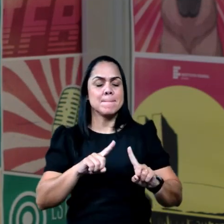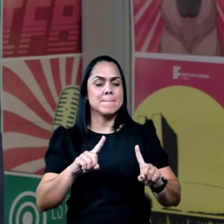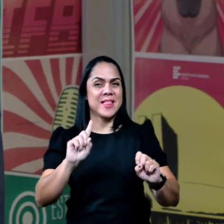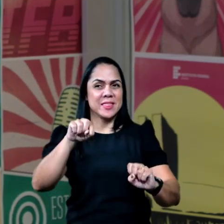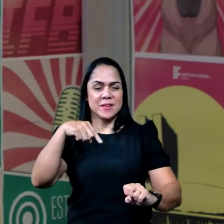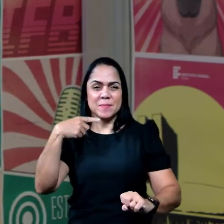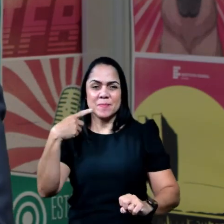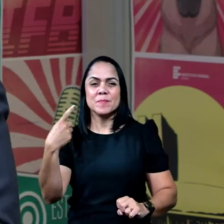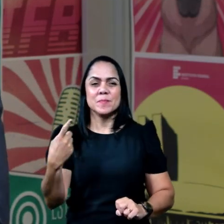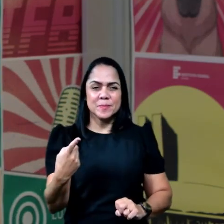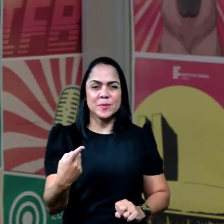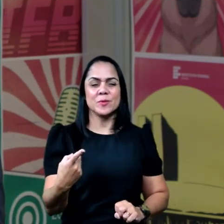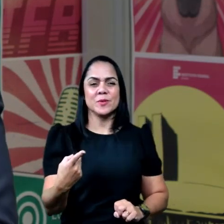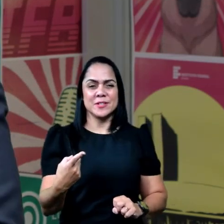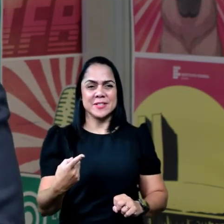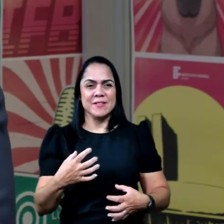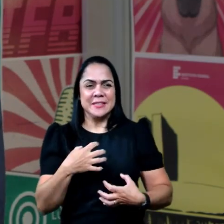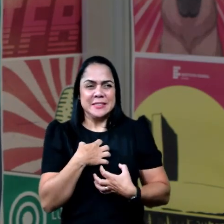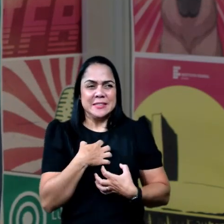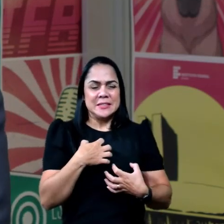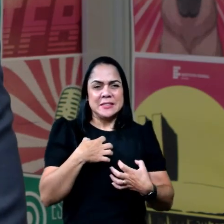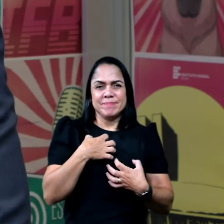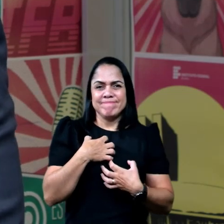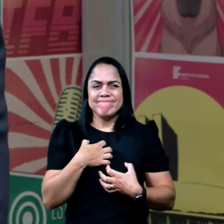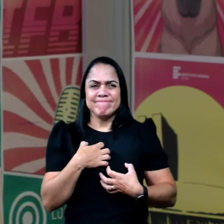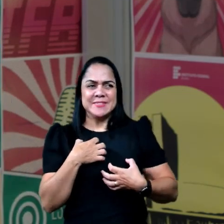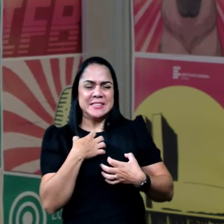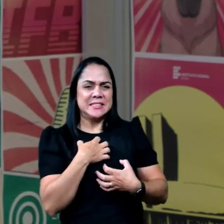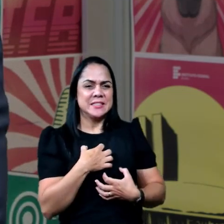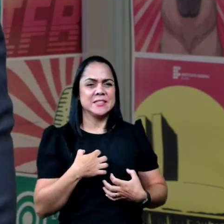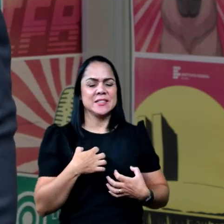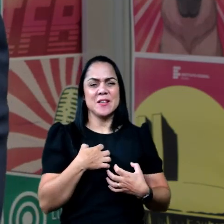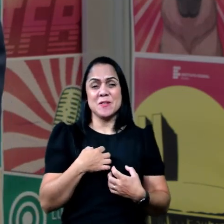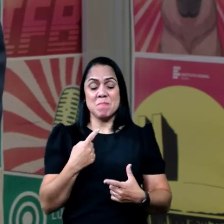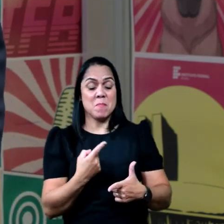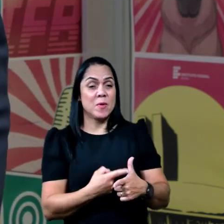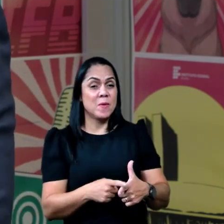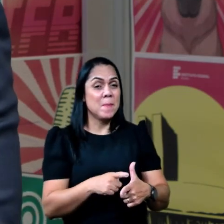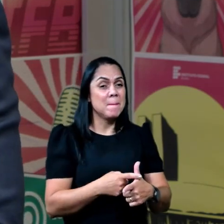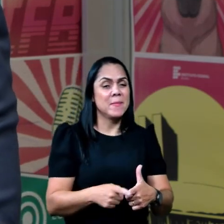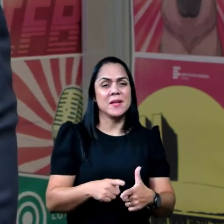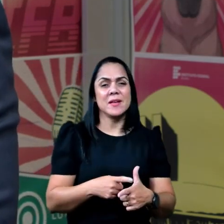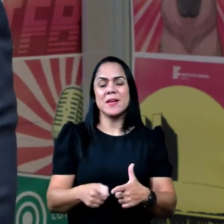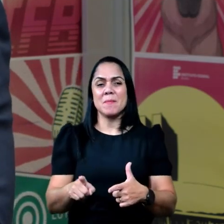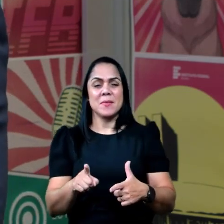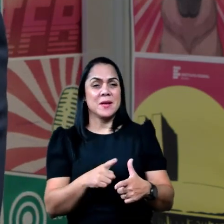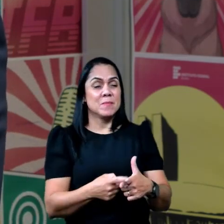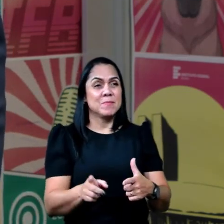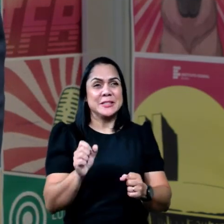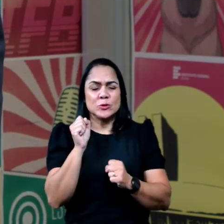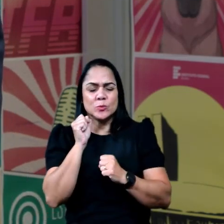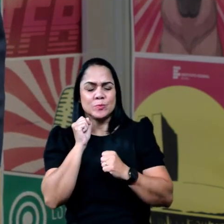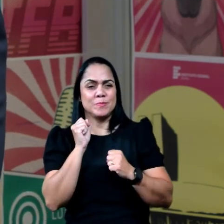mais adiante, ela vai cada vez se sentindo mais incomodada, mais oprimida, vai tendo problemas, inclusive às vezes problemas para dormir, problemas